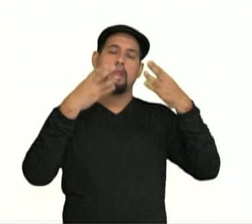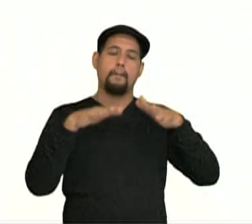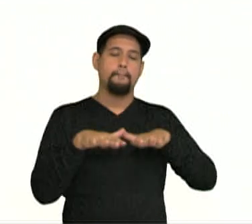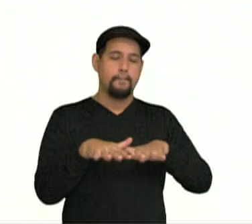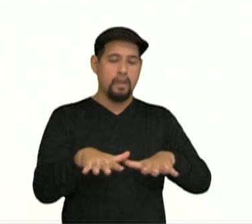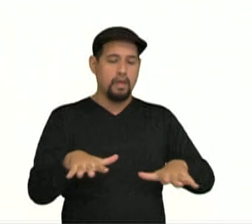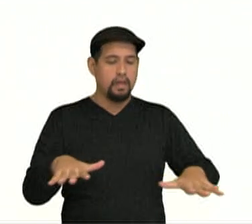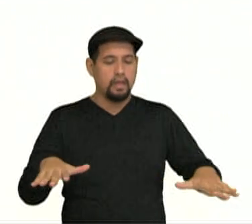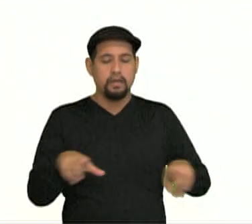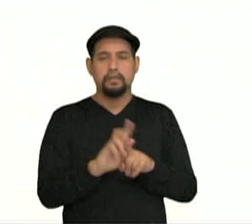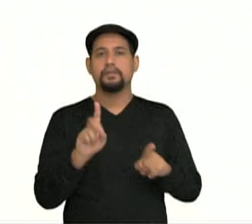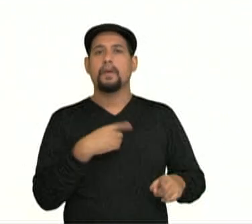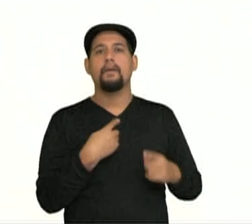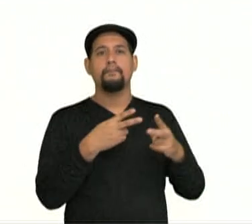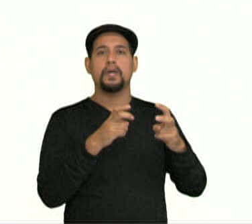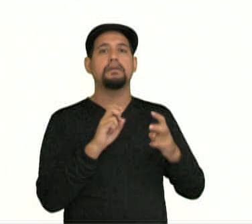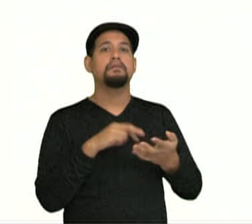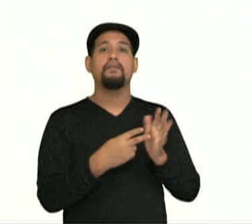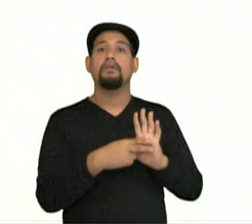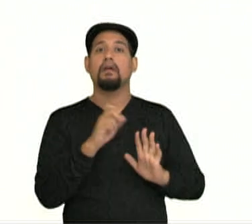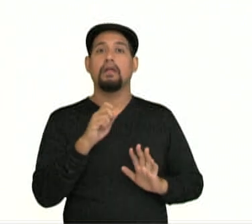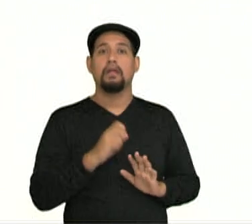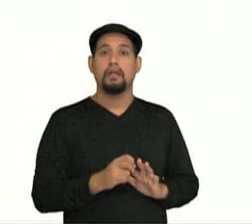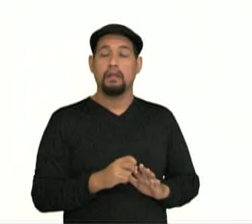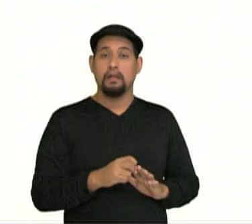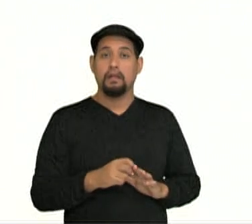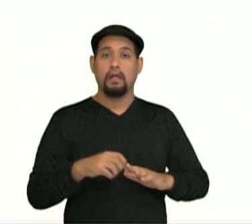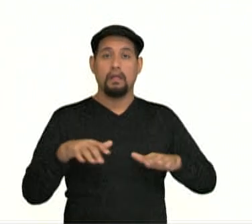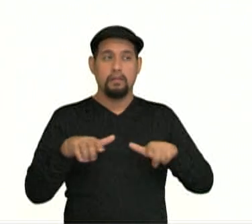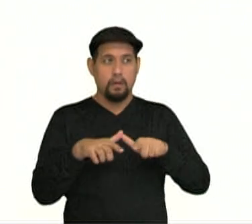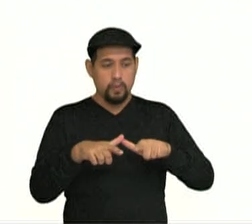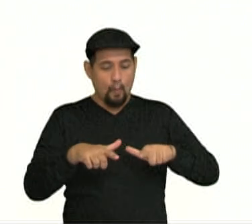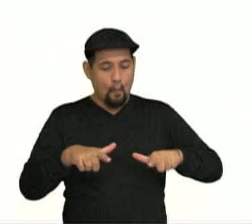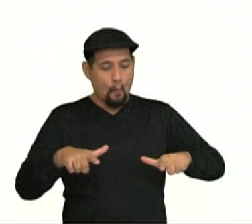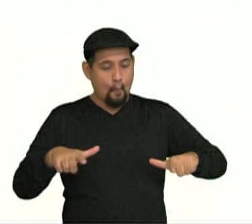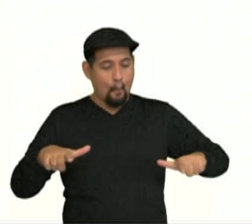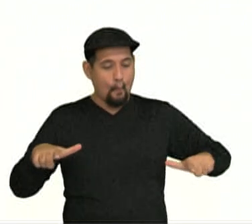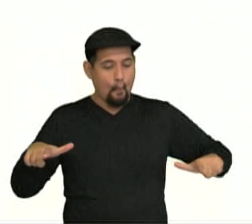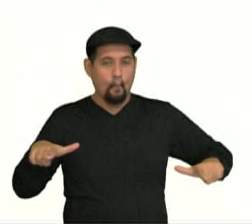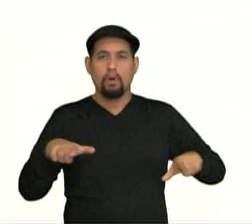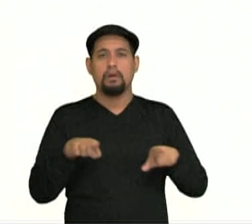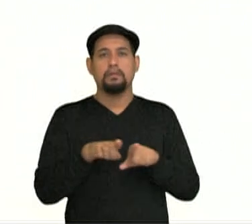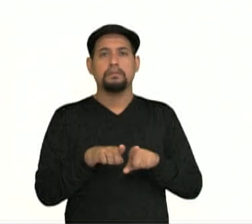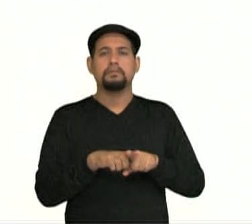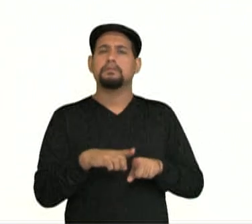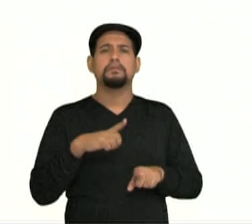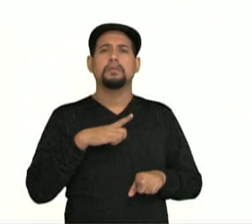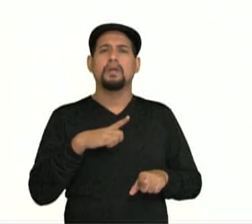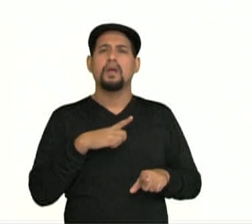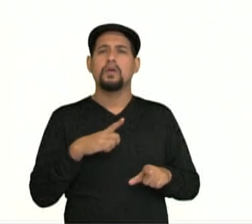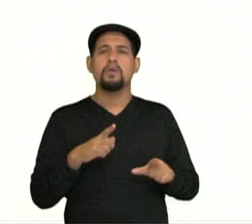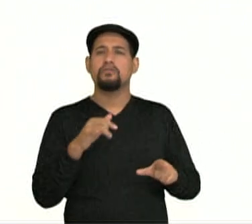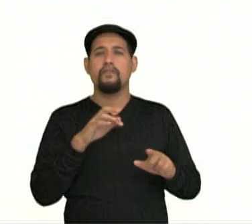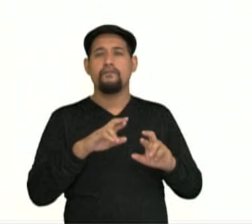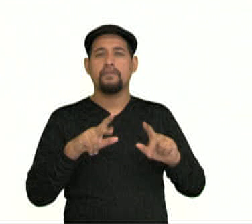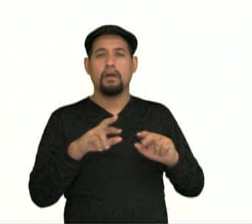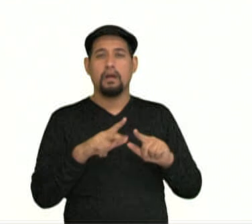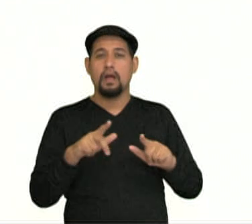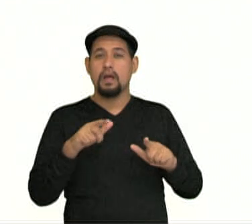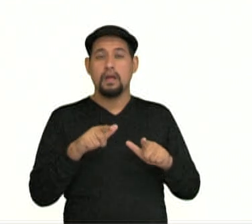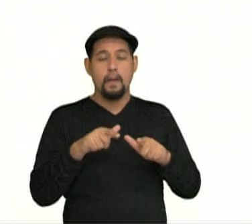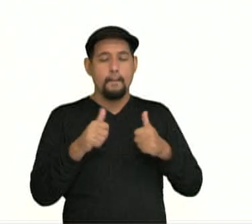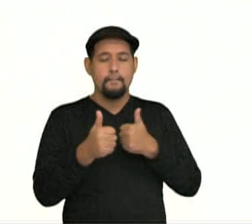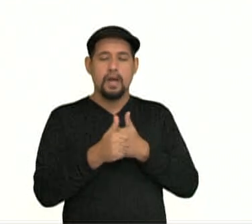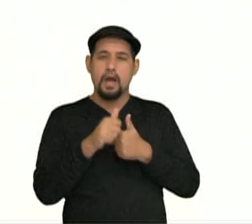vamos caracterizá-las como sendo áreas relativamente planas e com uma baixa elevação em relação ao nível do